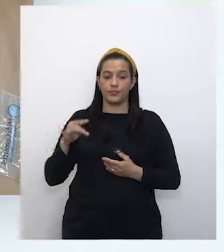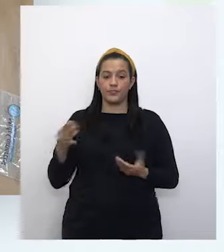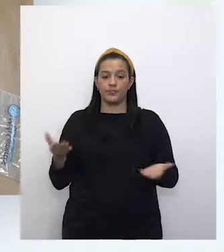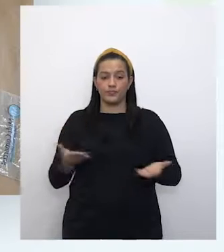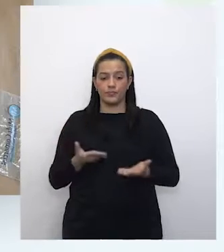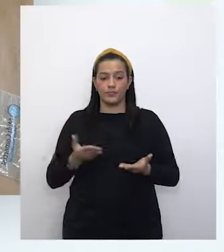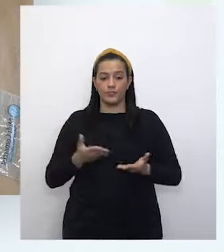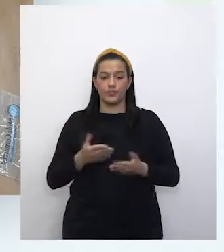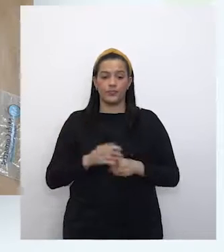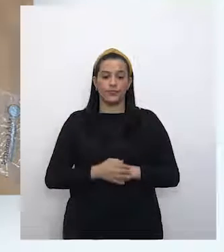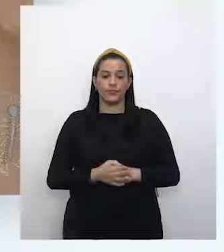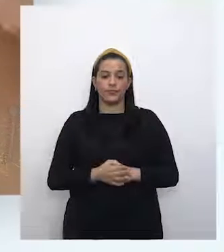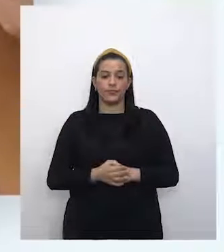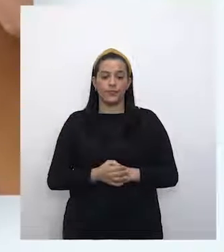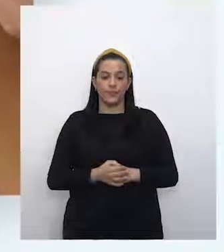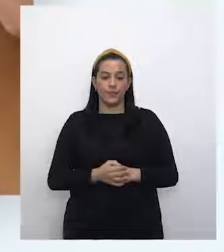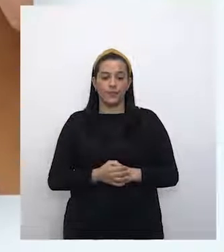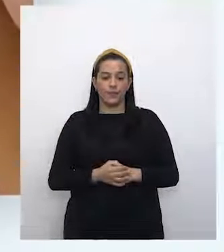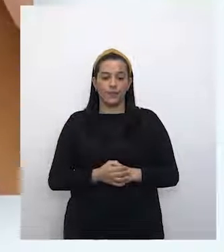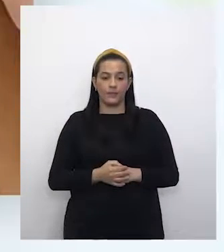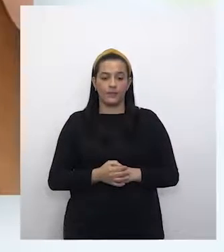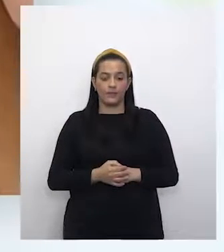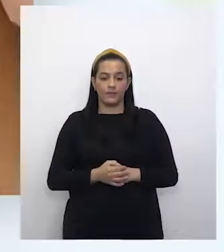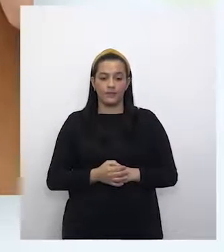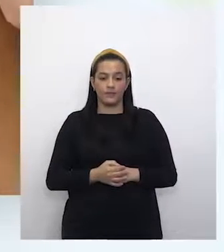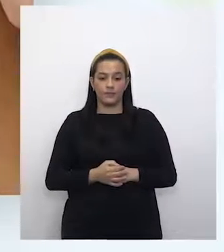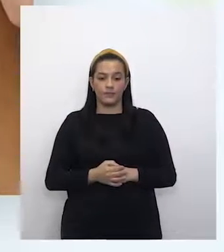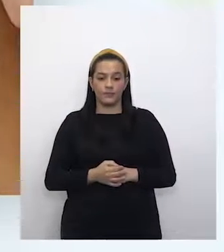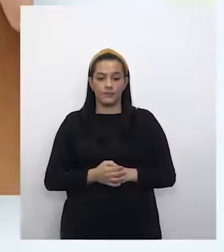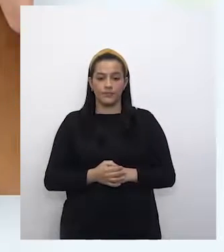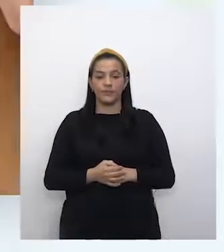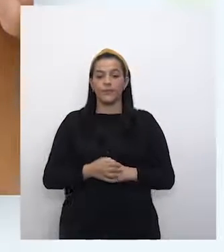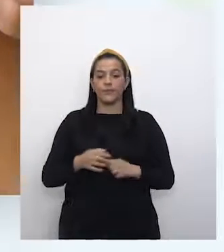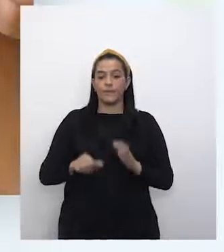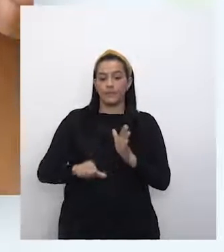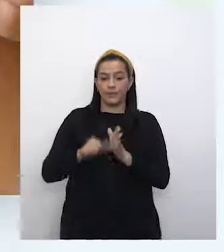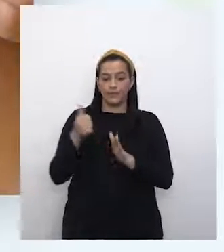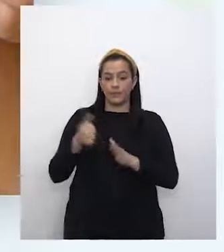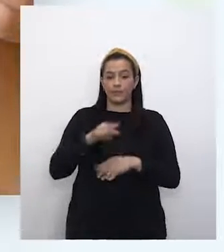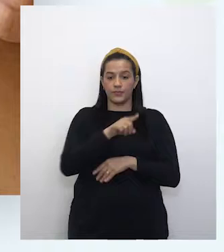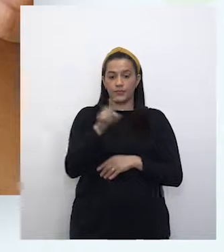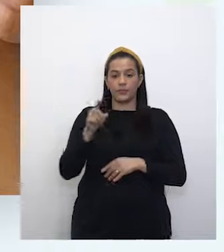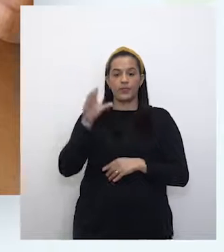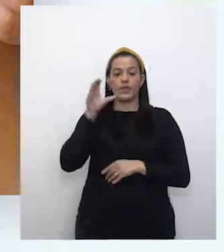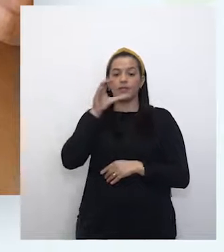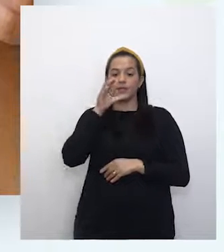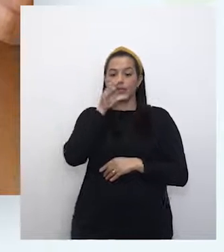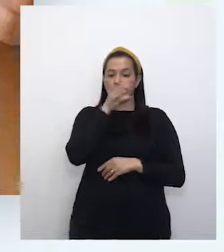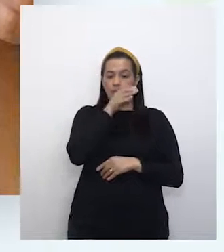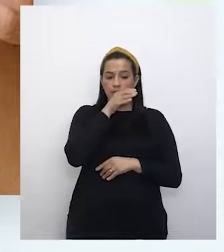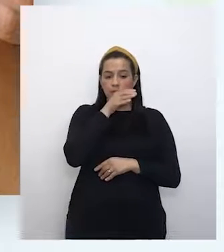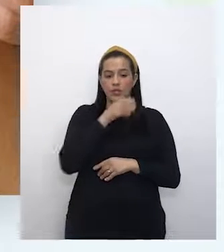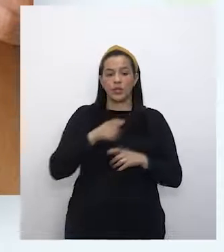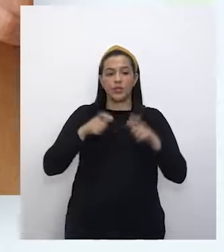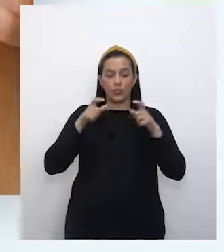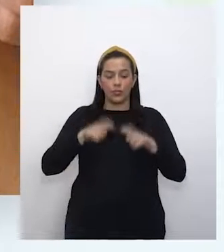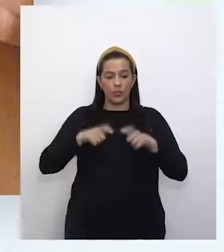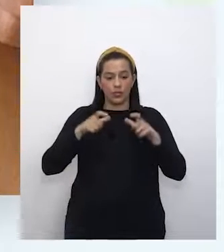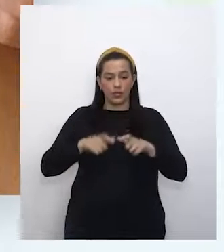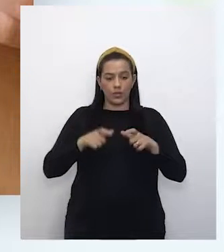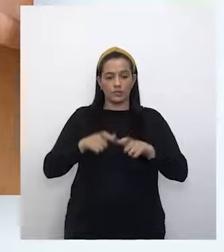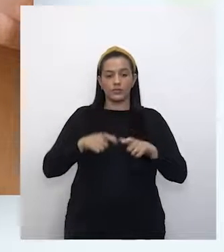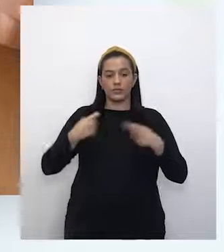essas hastes aqui. Para soldar é importante primeiro você aquecer o ponto que você vai soldar,